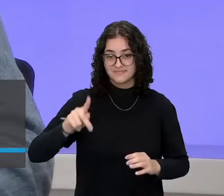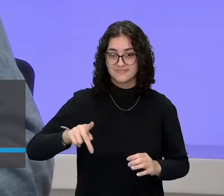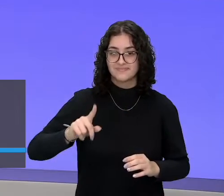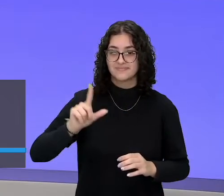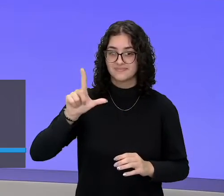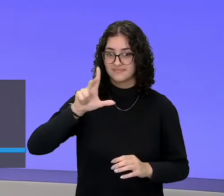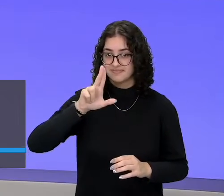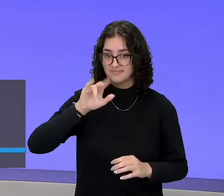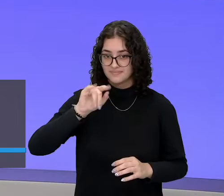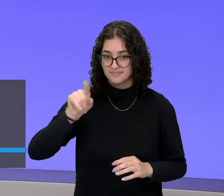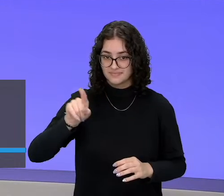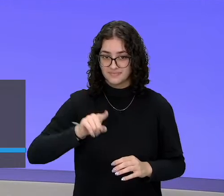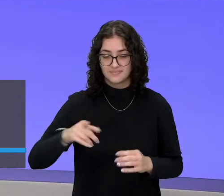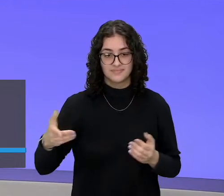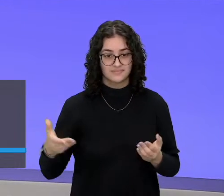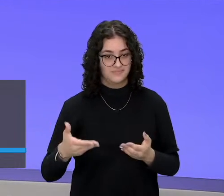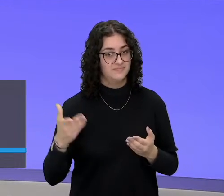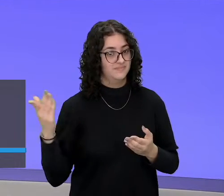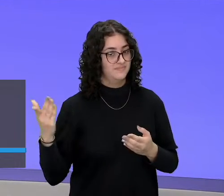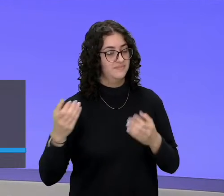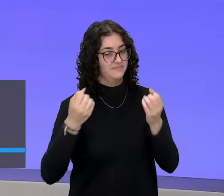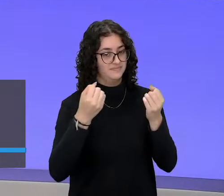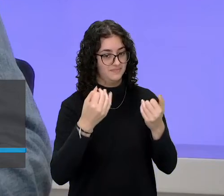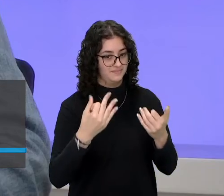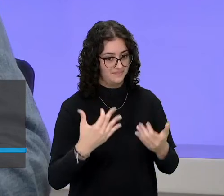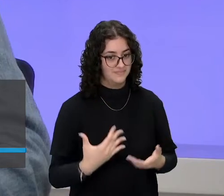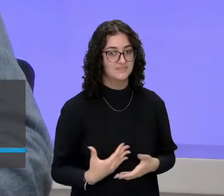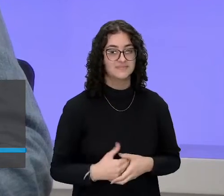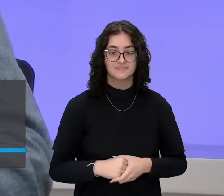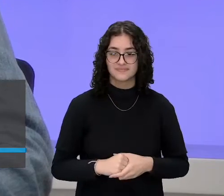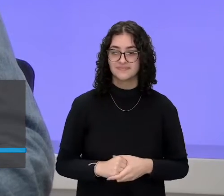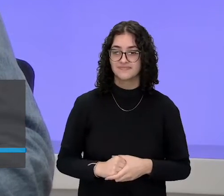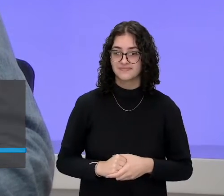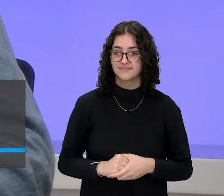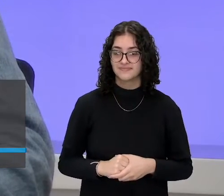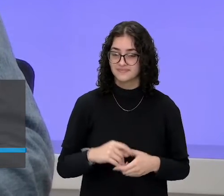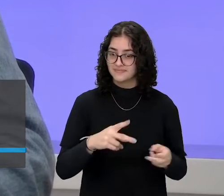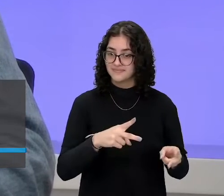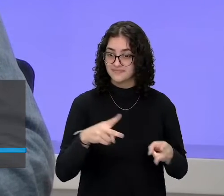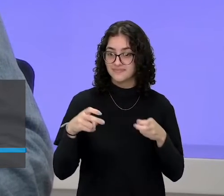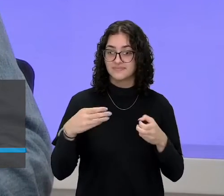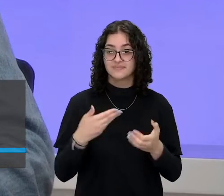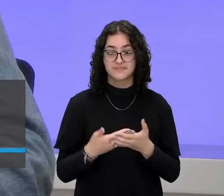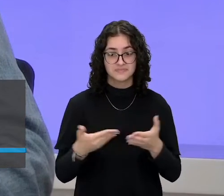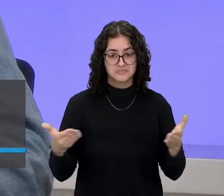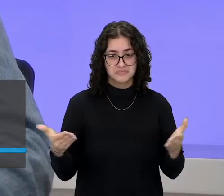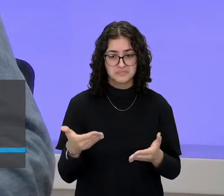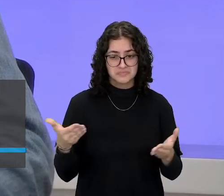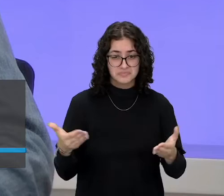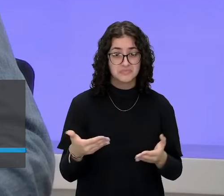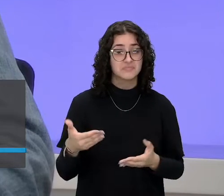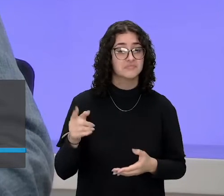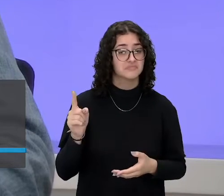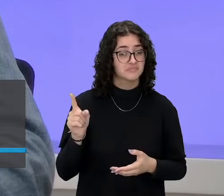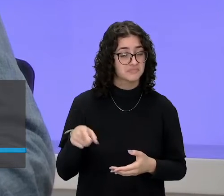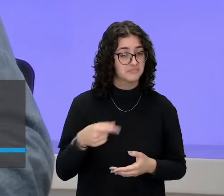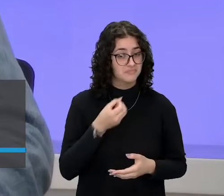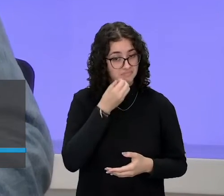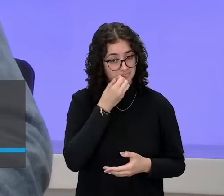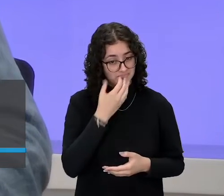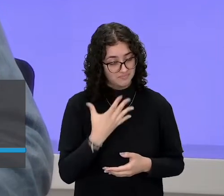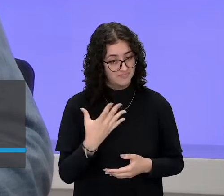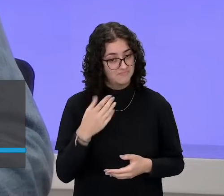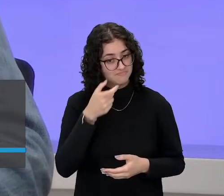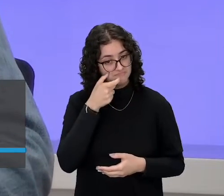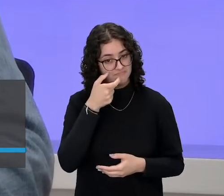para falar sobre essas comunidades quilombolas, tá certo? Então, já percebeu que a nossa aula de hoje vai ser recheada de coisas